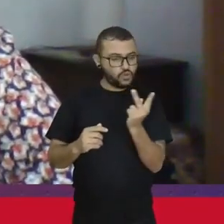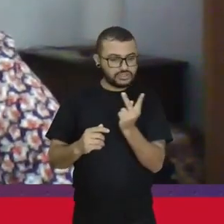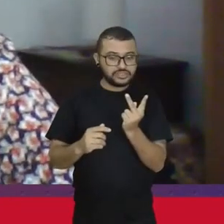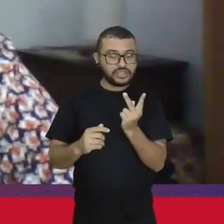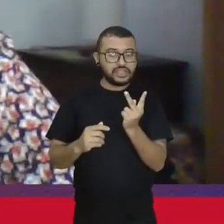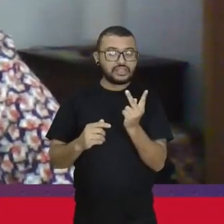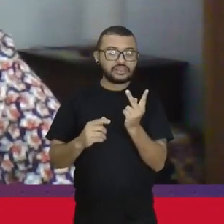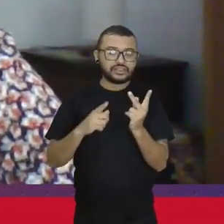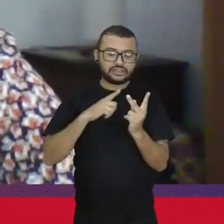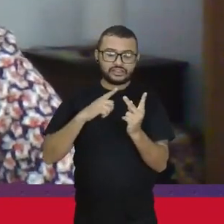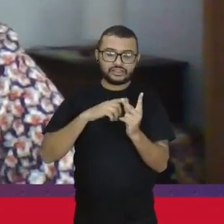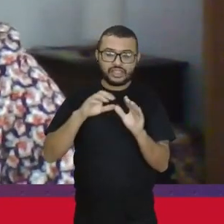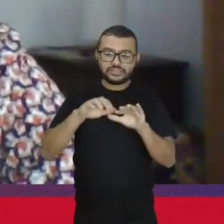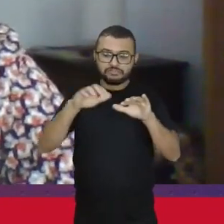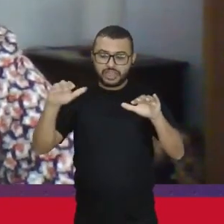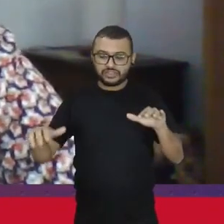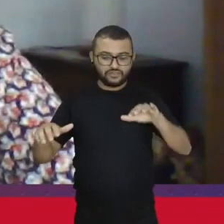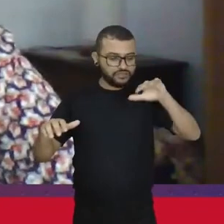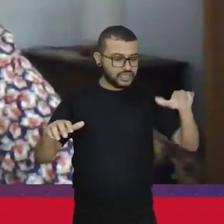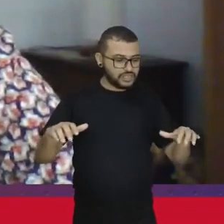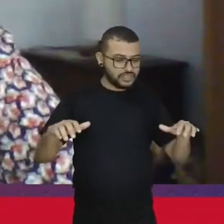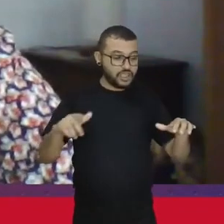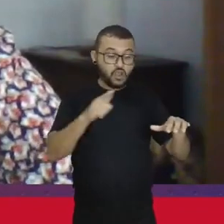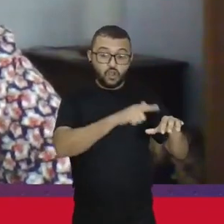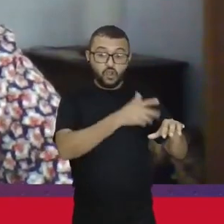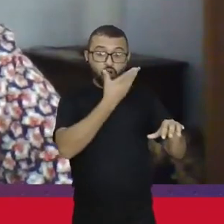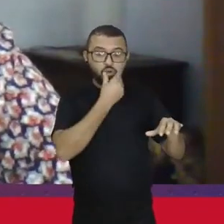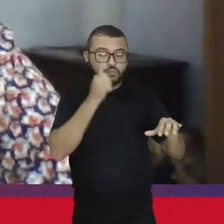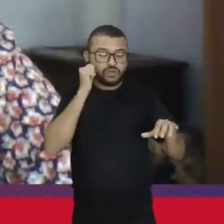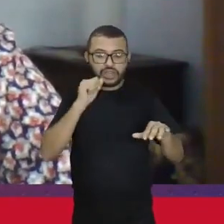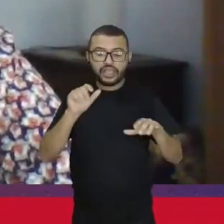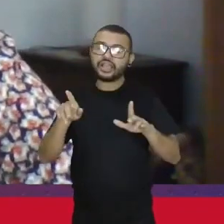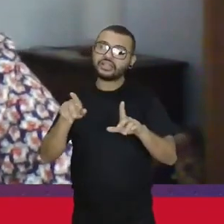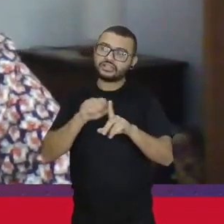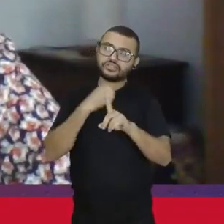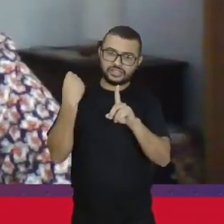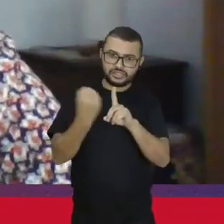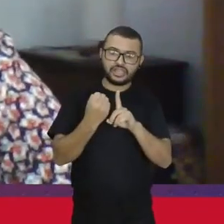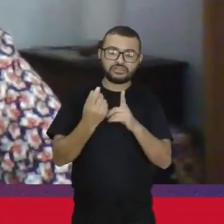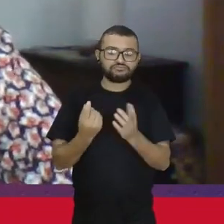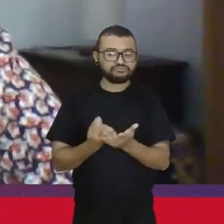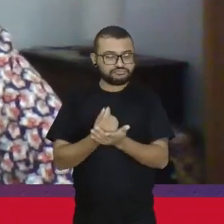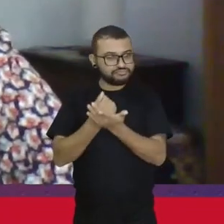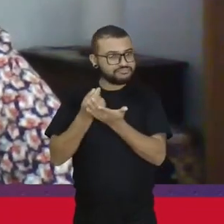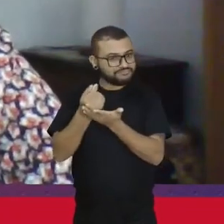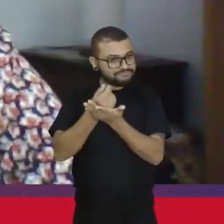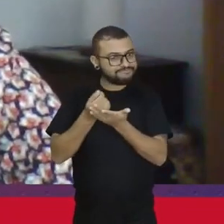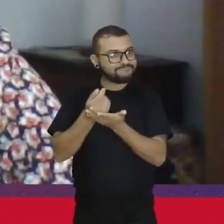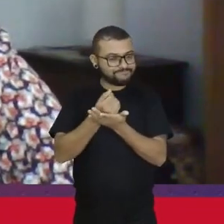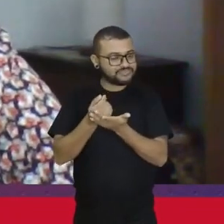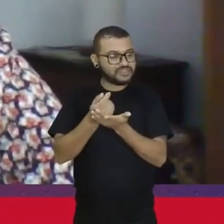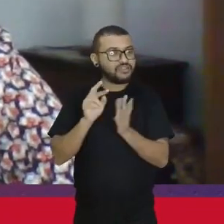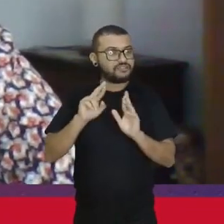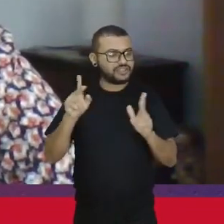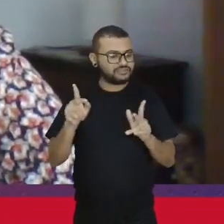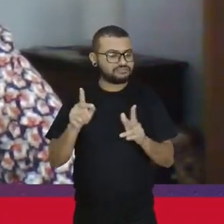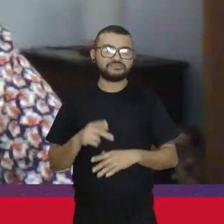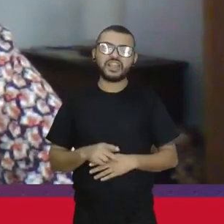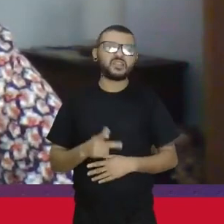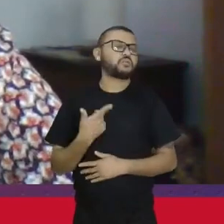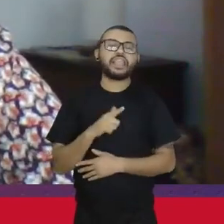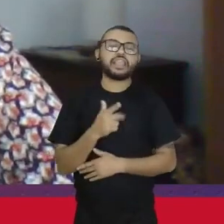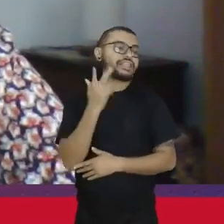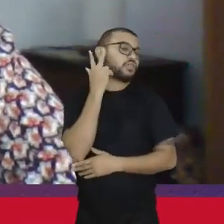espaços diferentes na nossa sociedade capitalista, né? Não há nada de natural nisso,